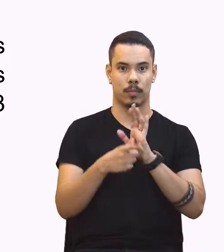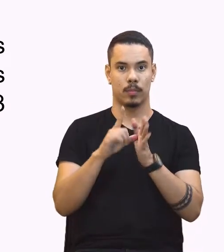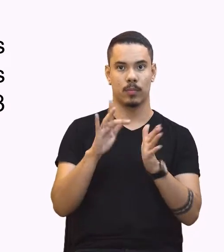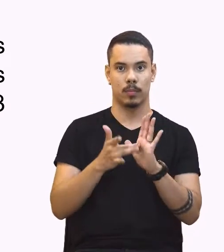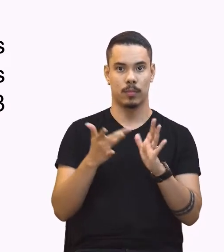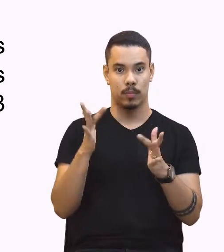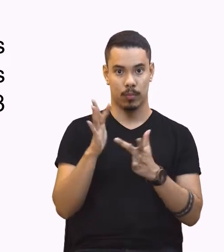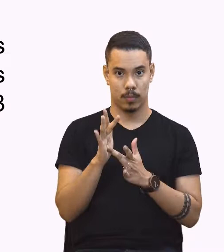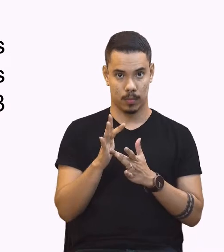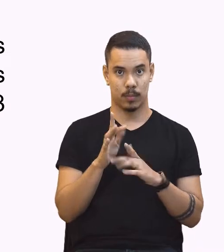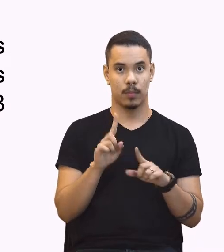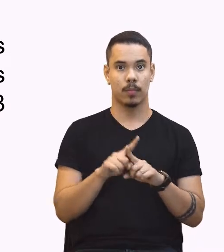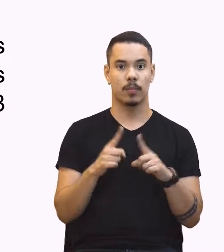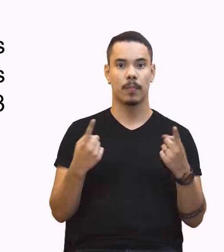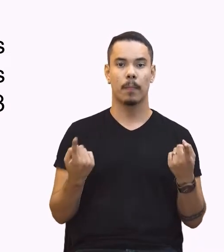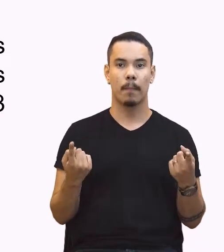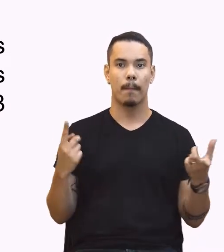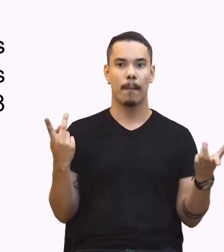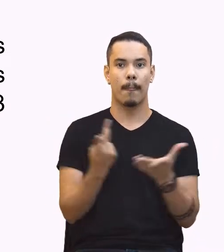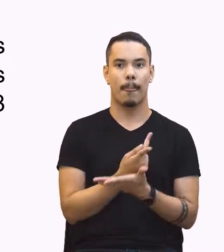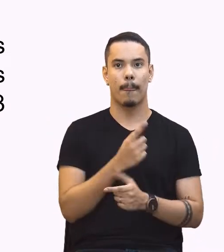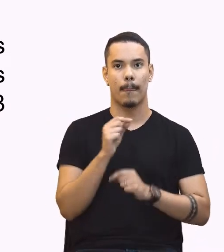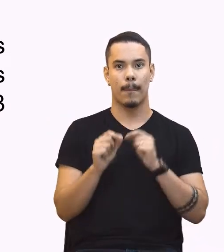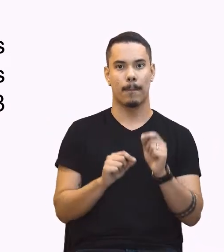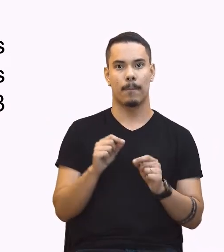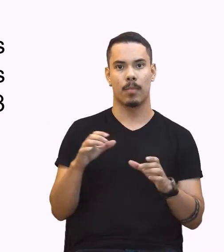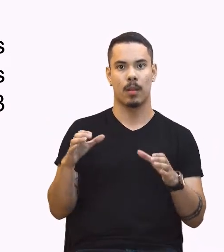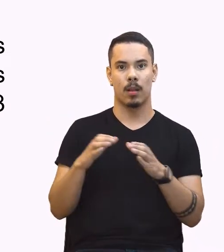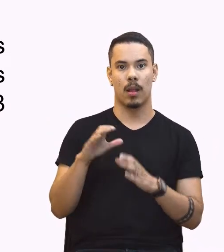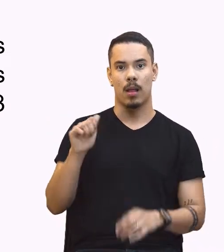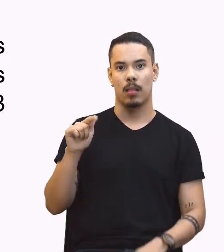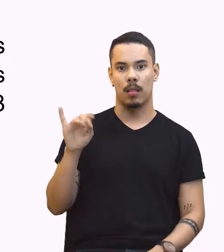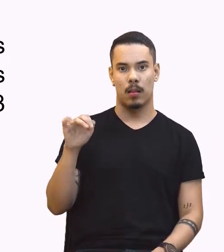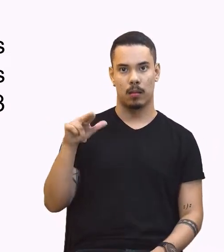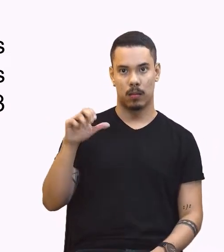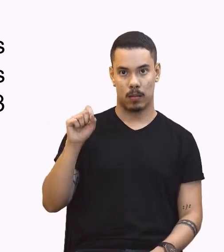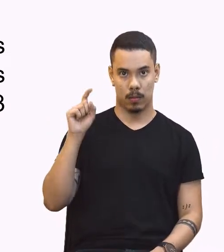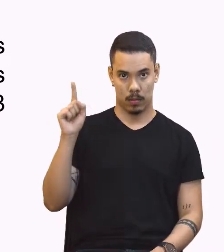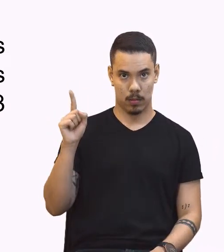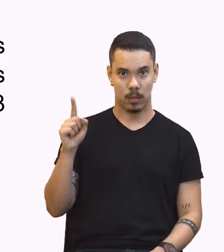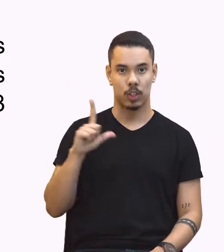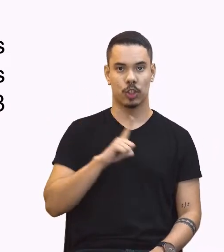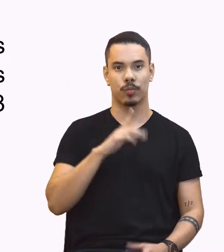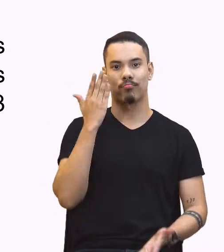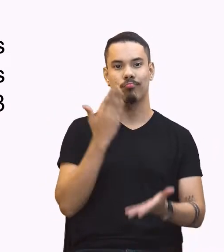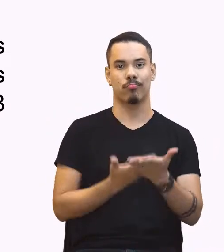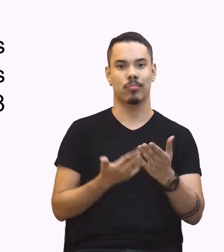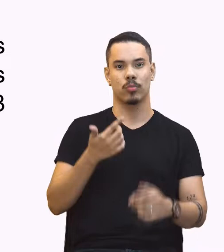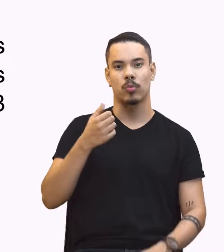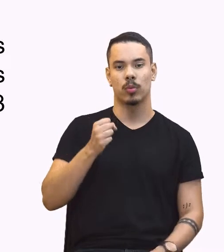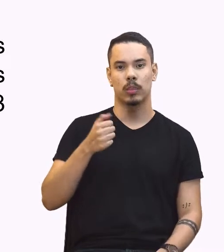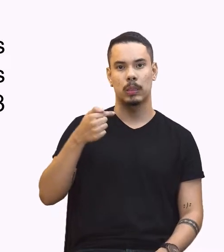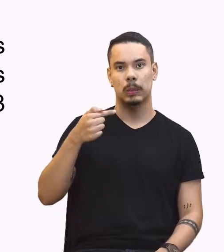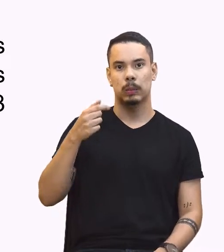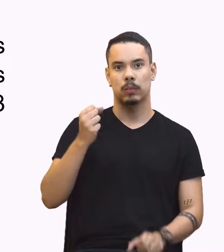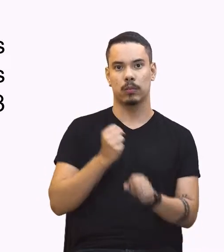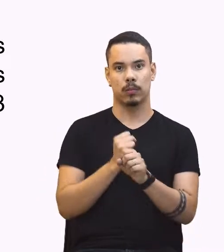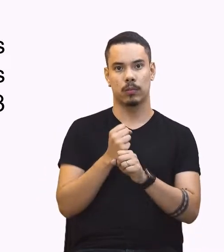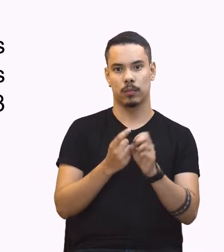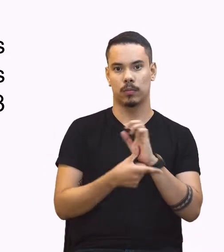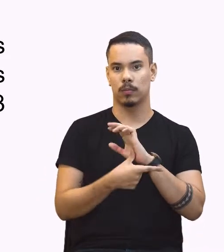E, entretanto, Atenas tinha perdido, há 87 anos atrás, a